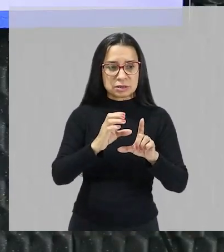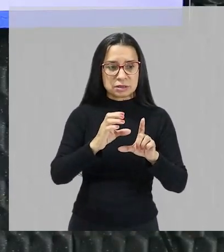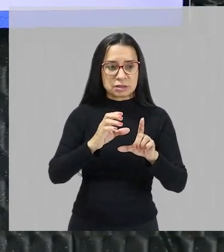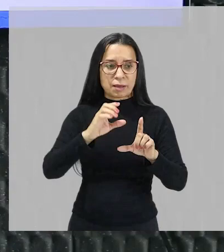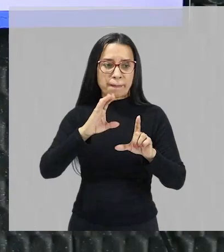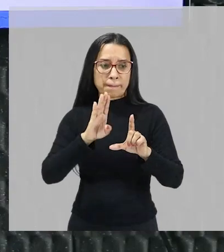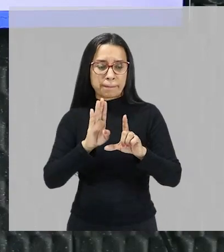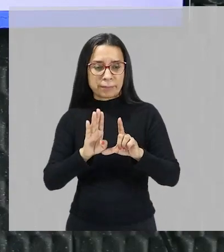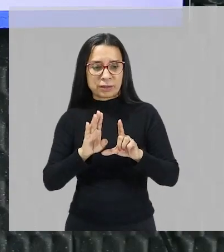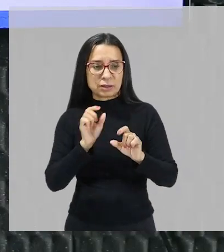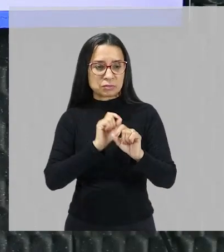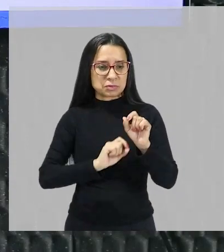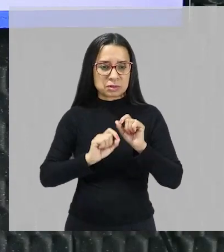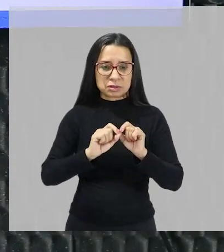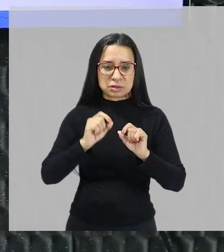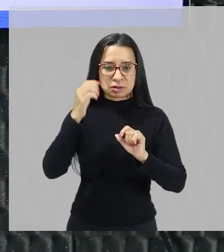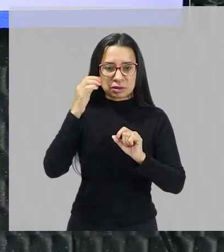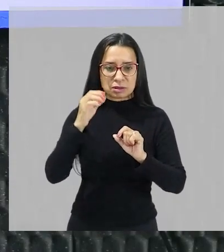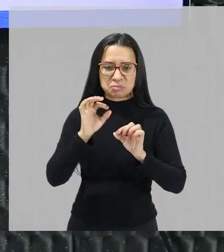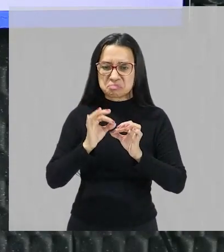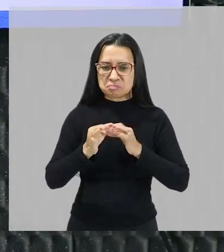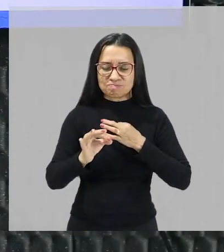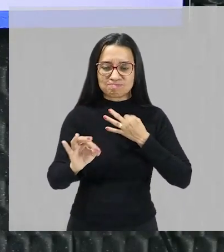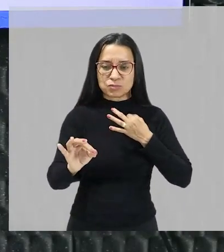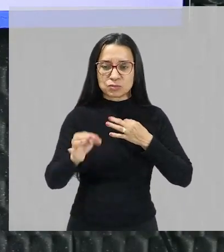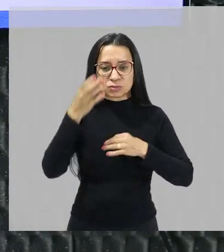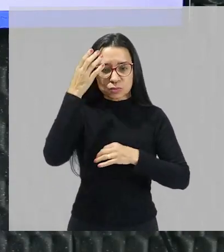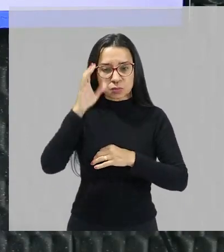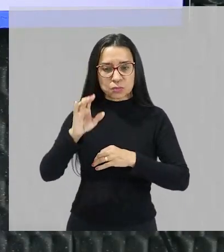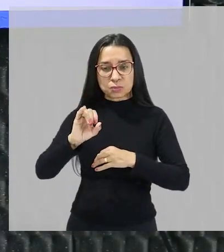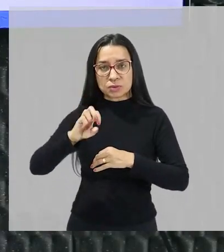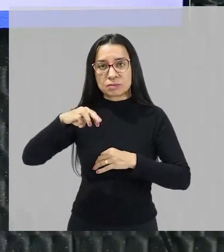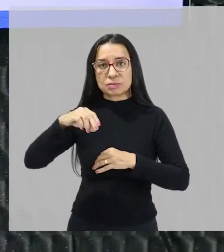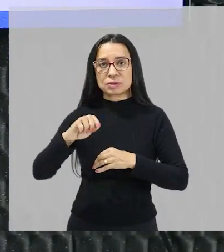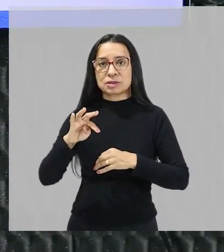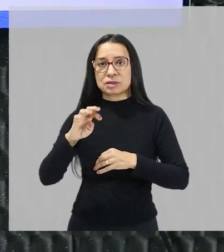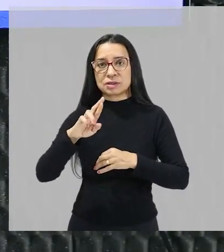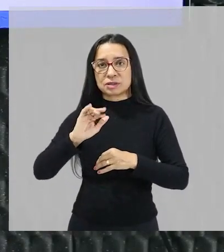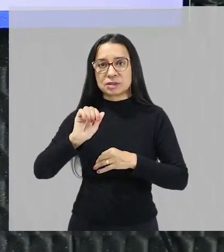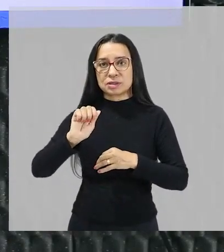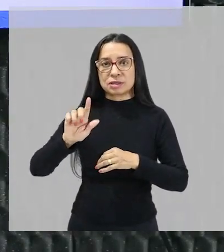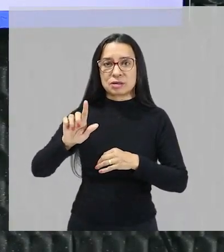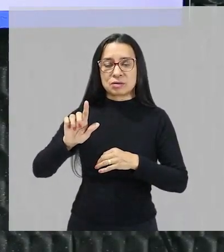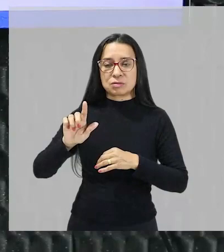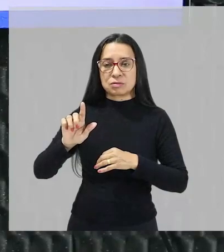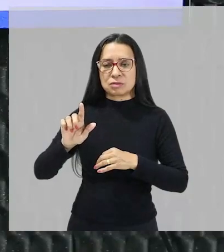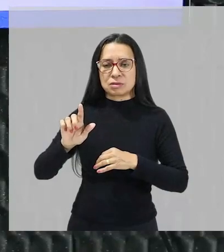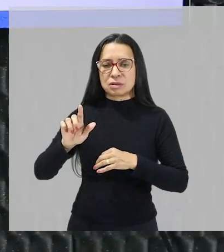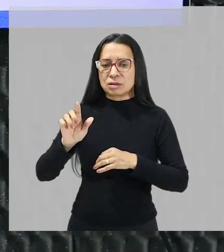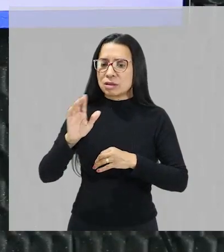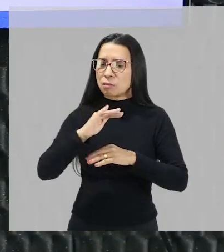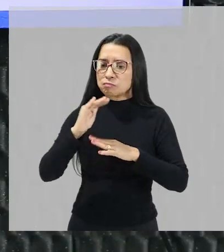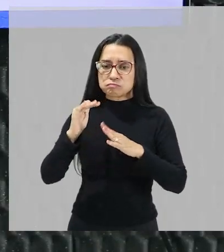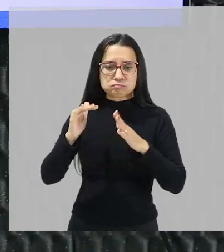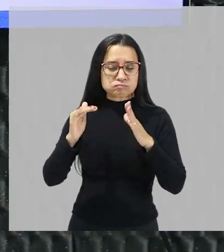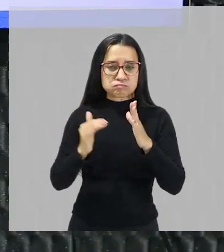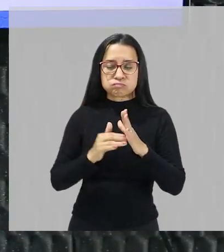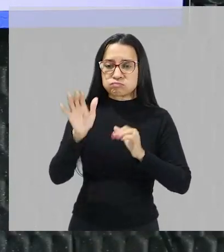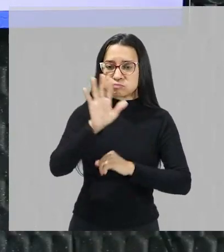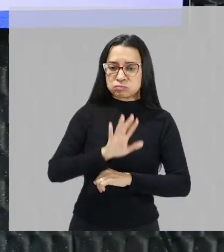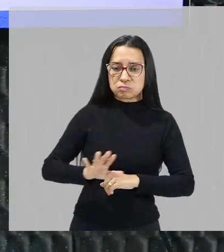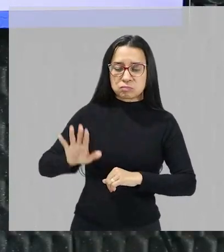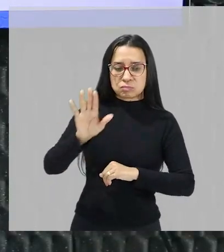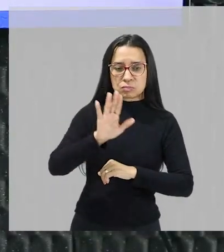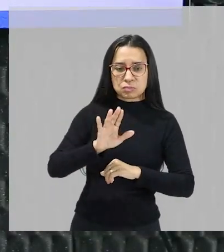de cultura imaterial, porque está muito generalista. A gente está falando do tambor de crioula. Ele já